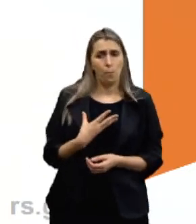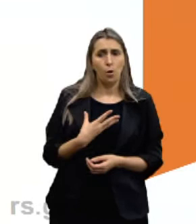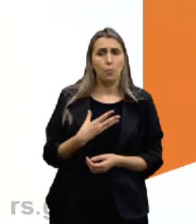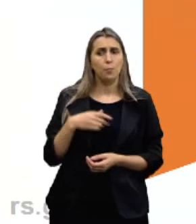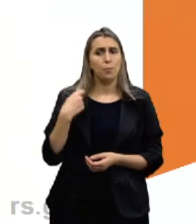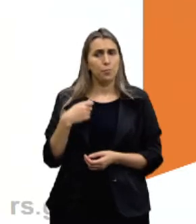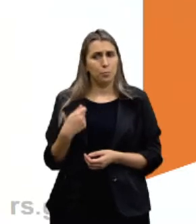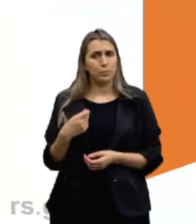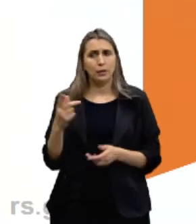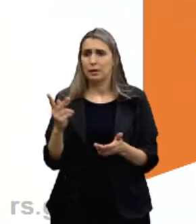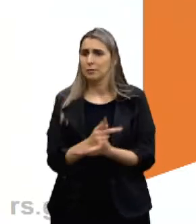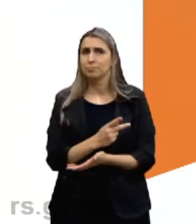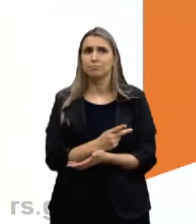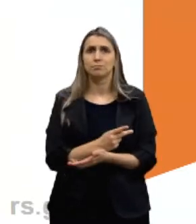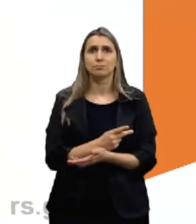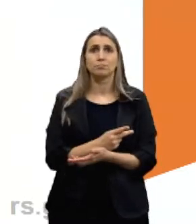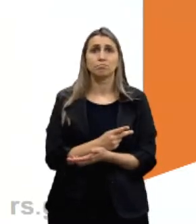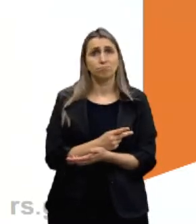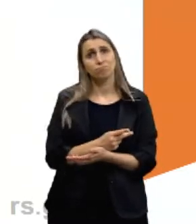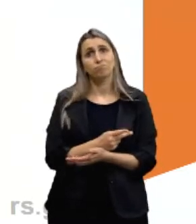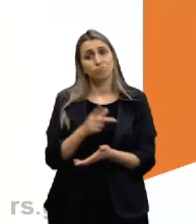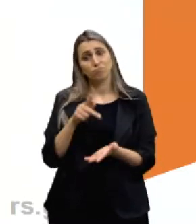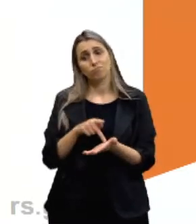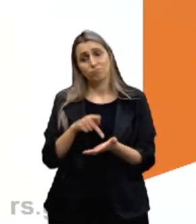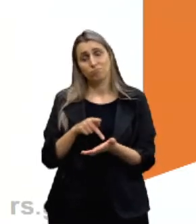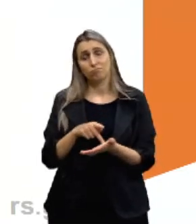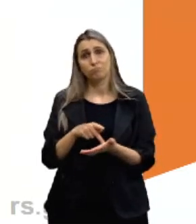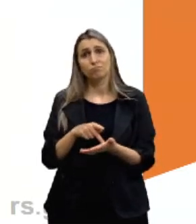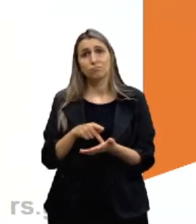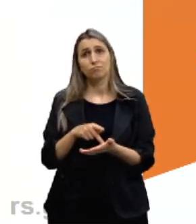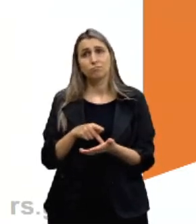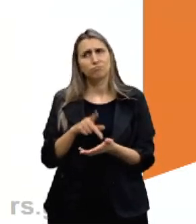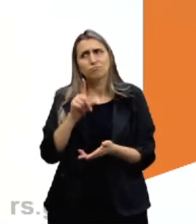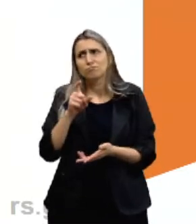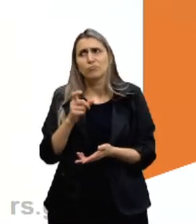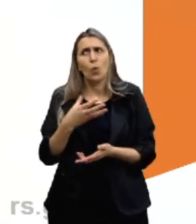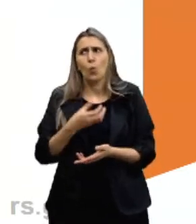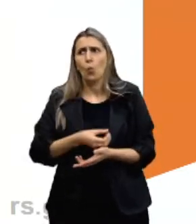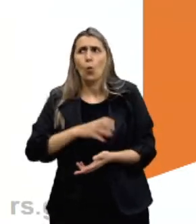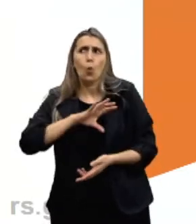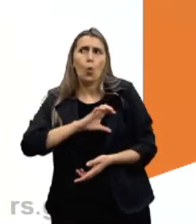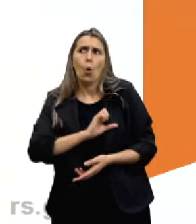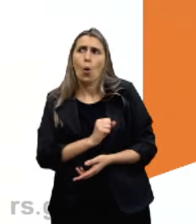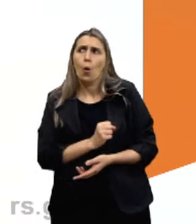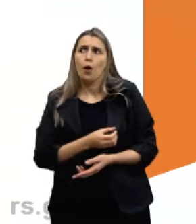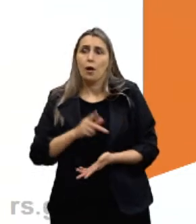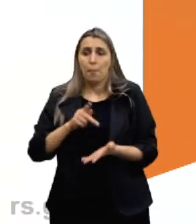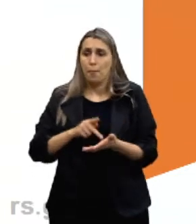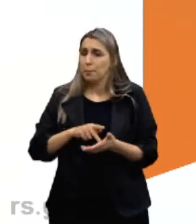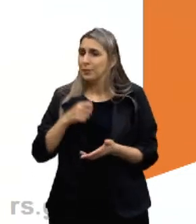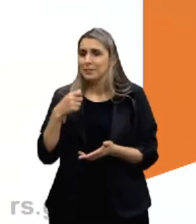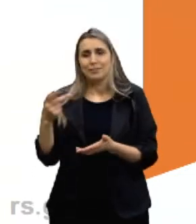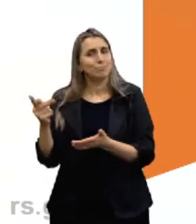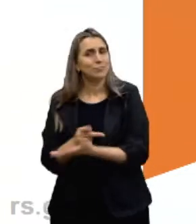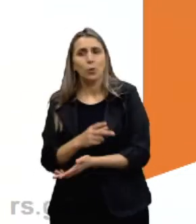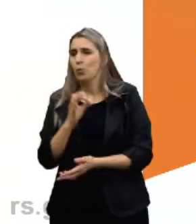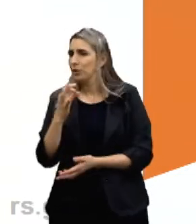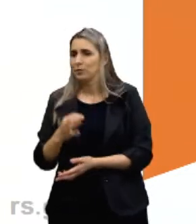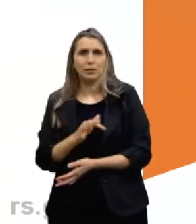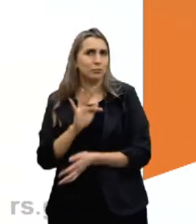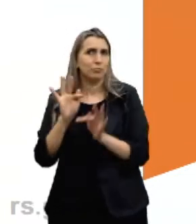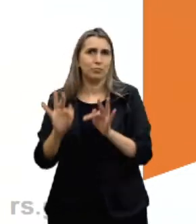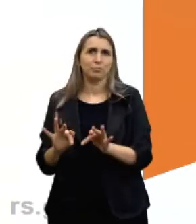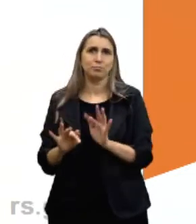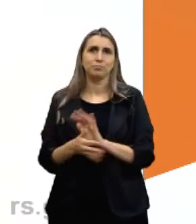ele tem que dar errado essa é a verdade tá então para ser um amor verdadeiro ele tem que dar errado ele não pode a